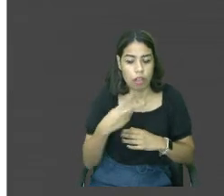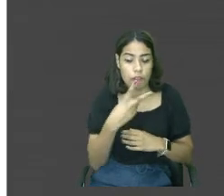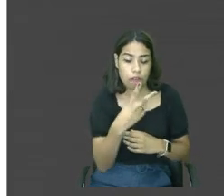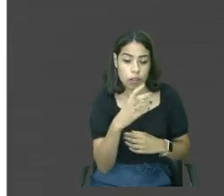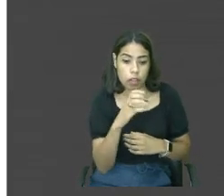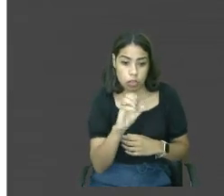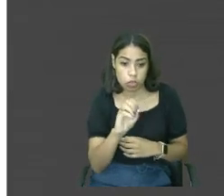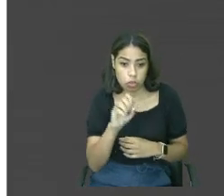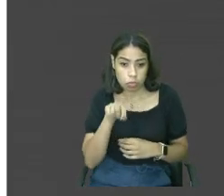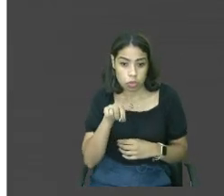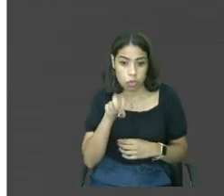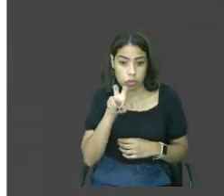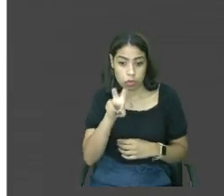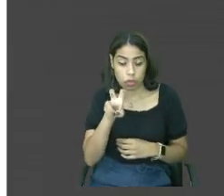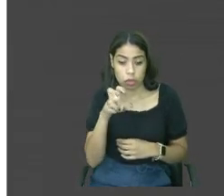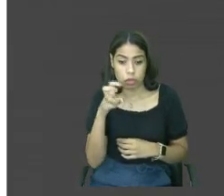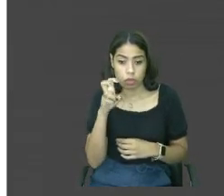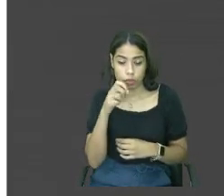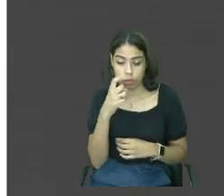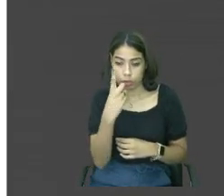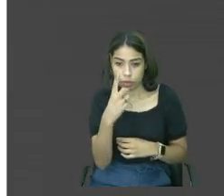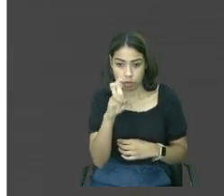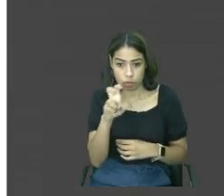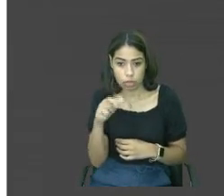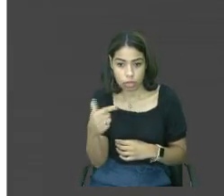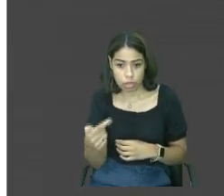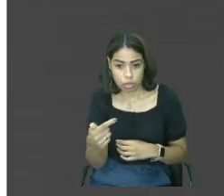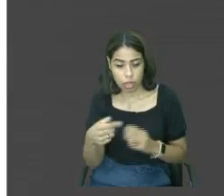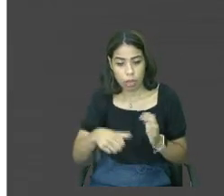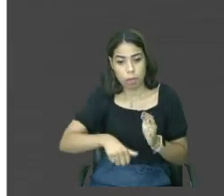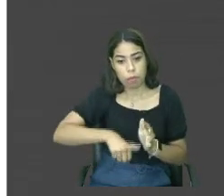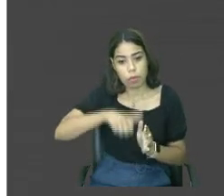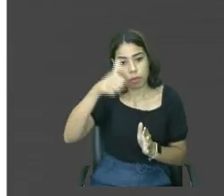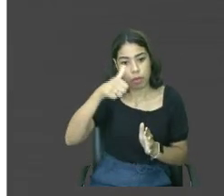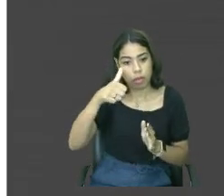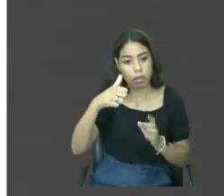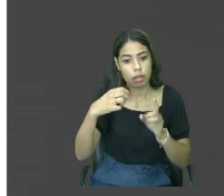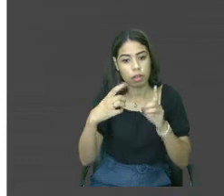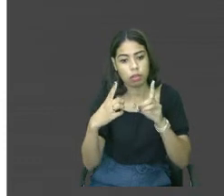20.157. Né? De primeira consulta, a gente teve